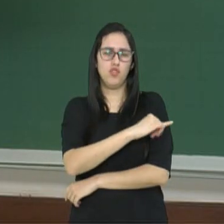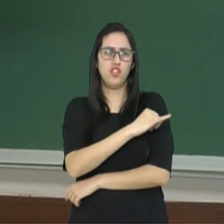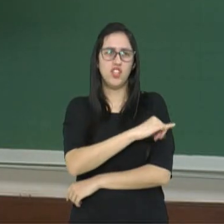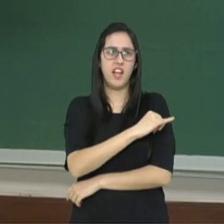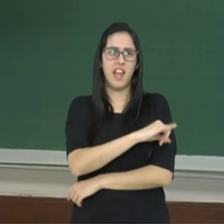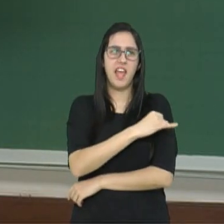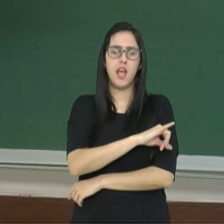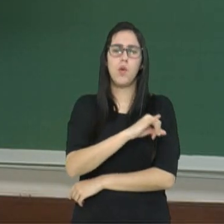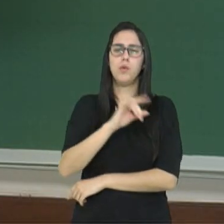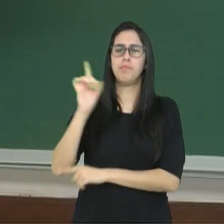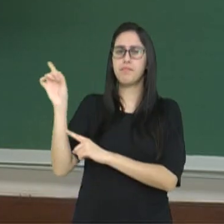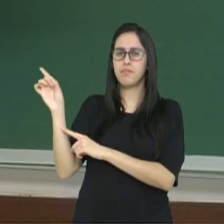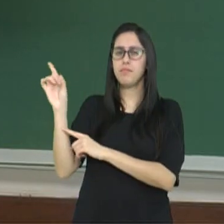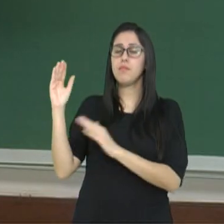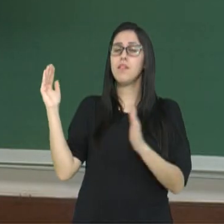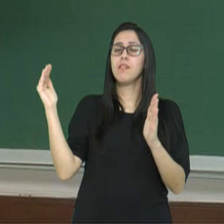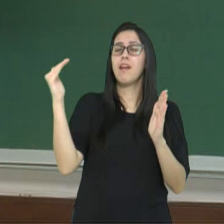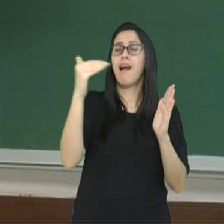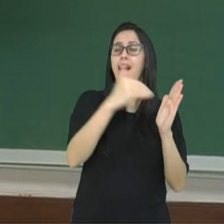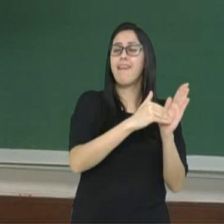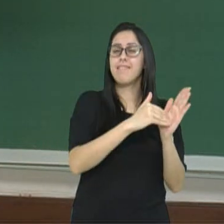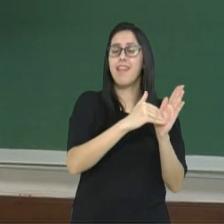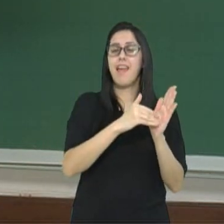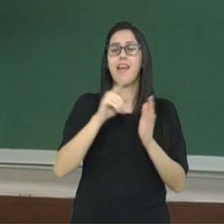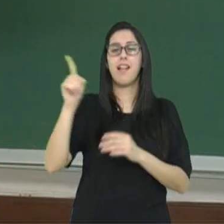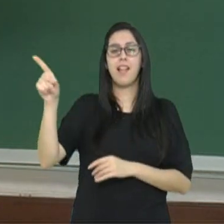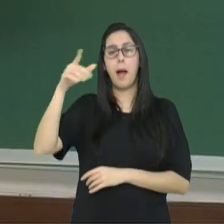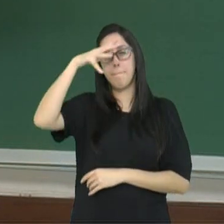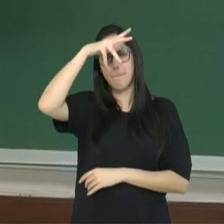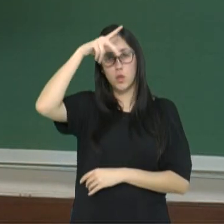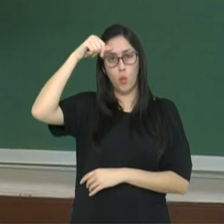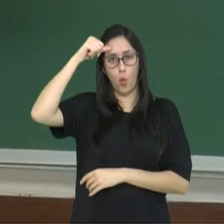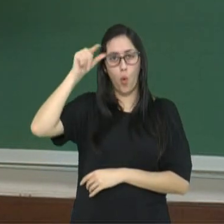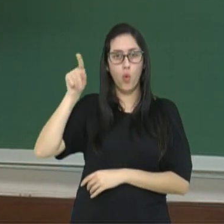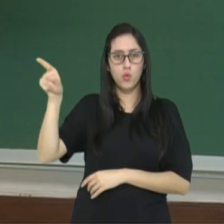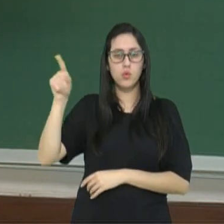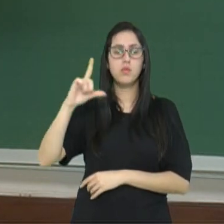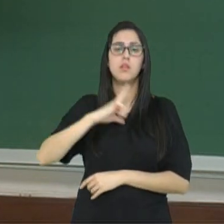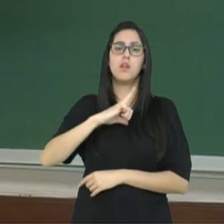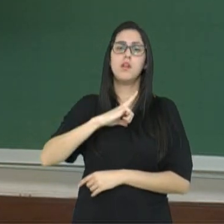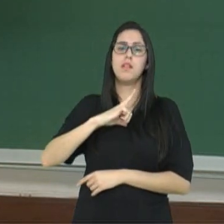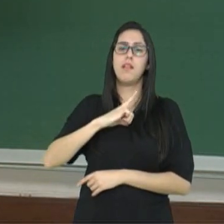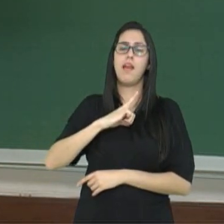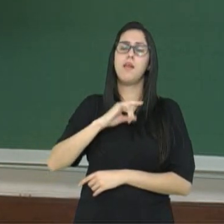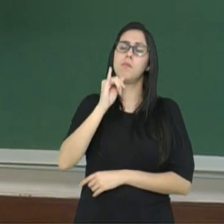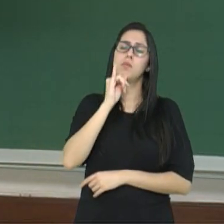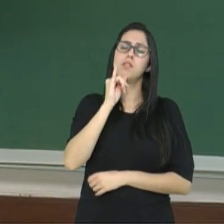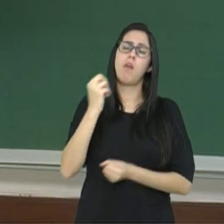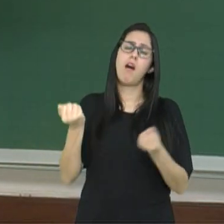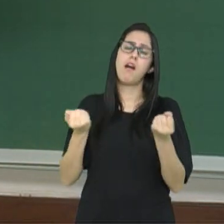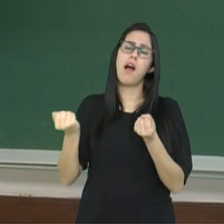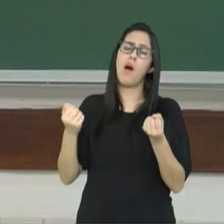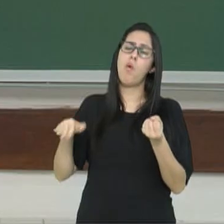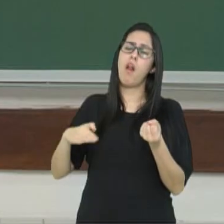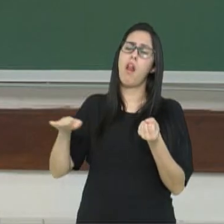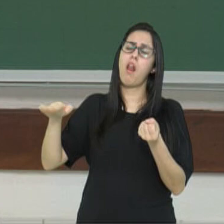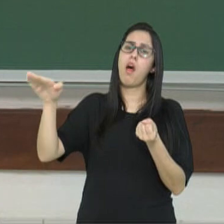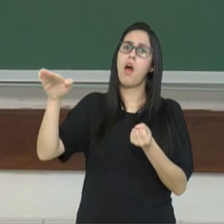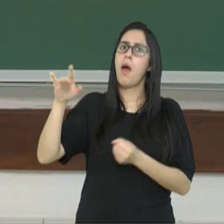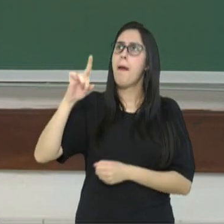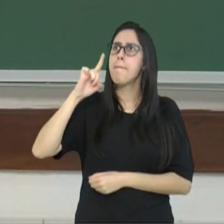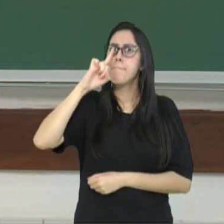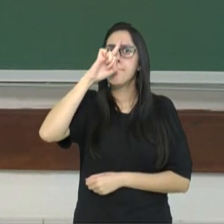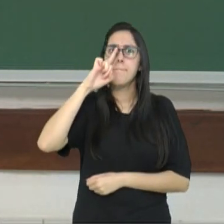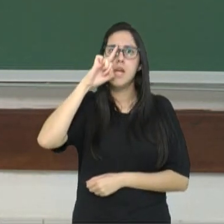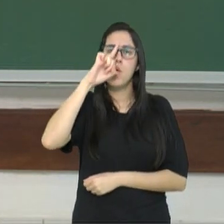você chegar até Cuiabá, que era a capital do Mato Grosso, você fazer isso por terra era muito perigoso e